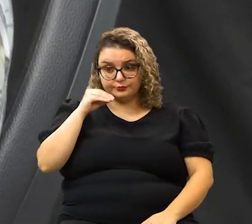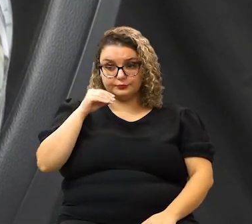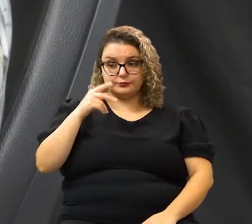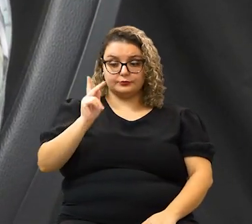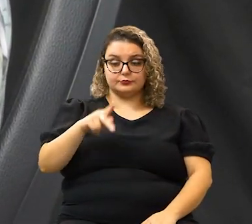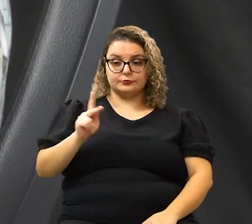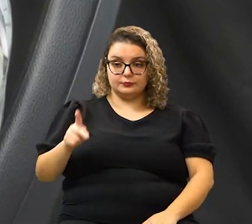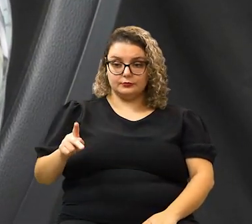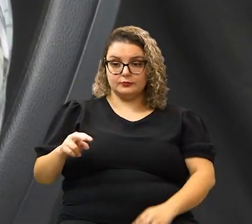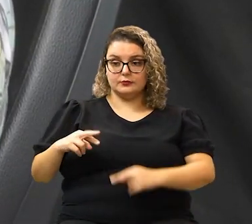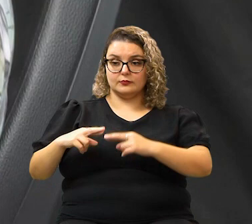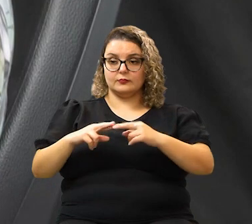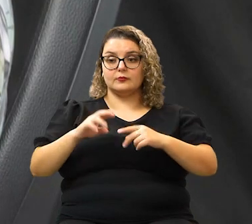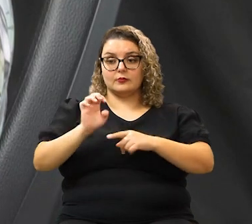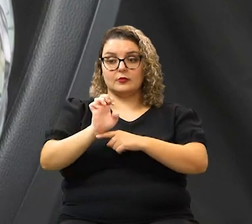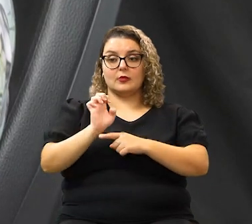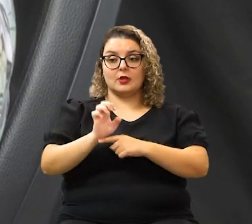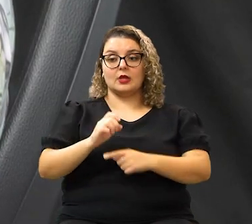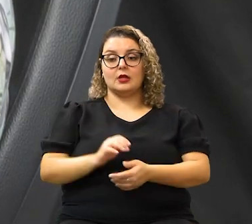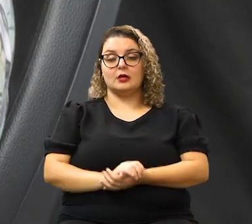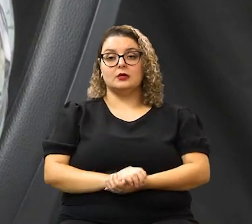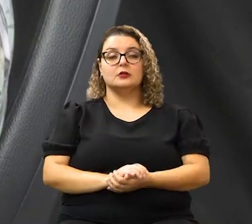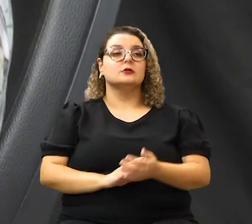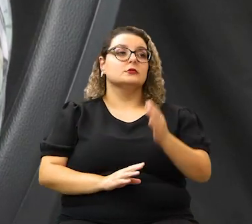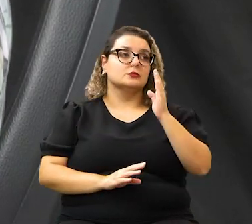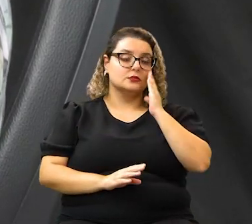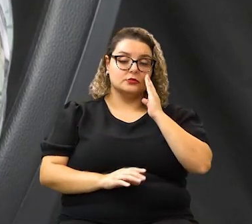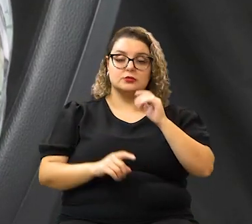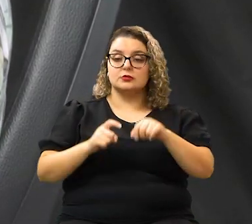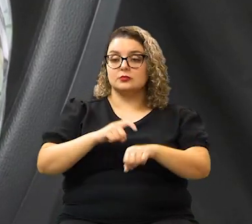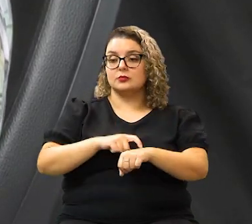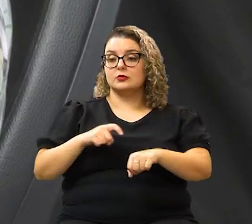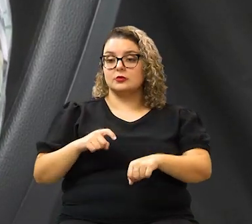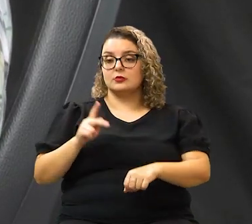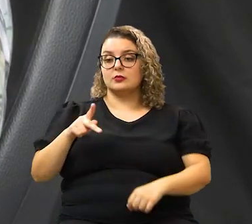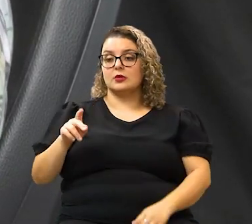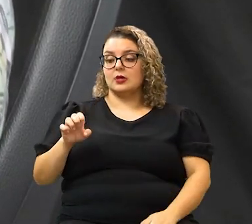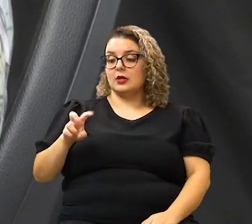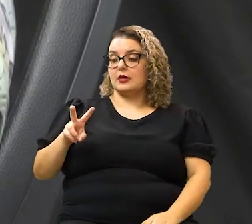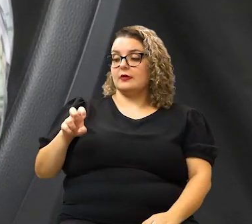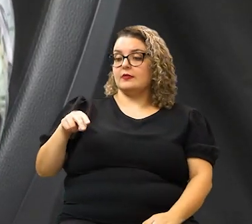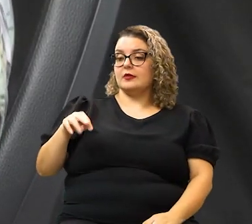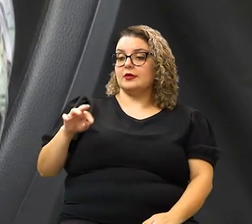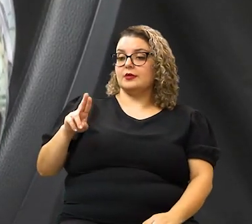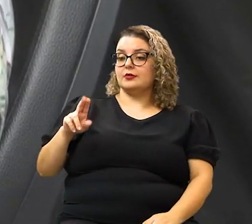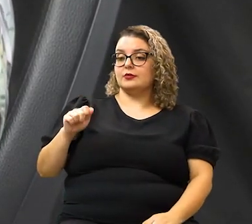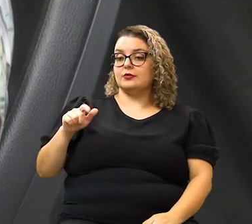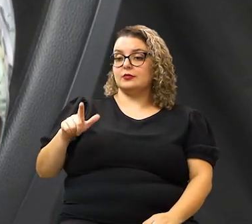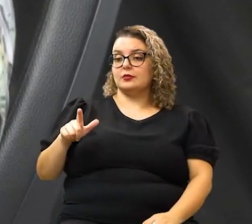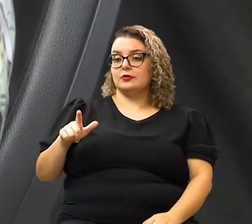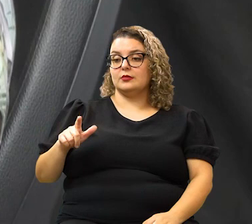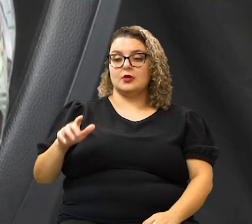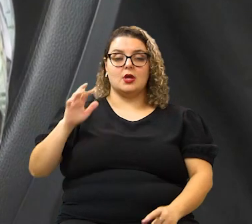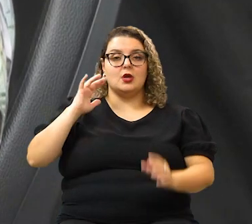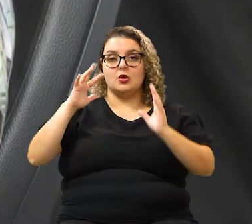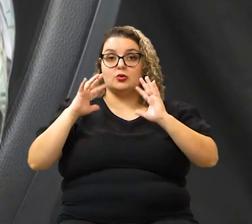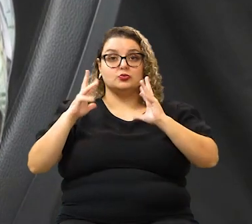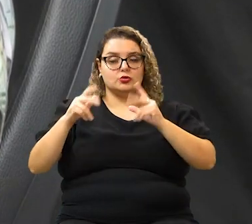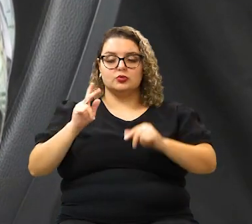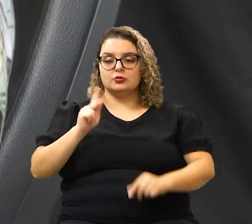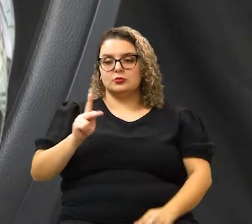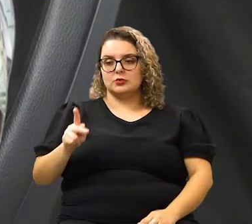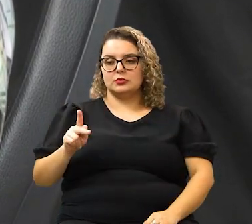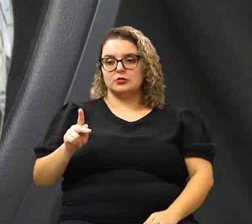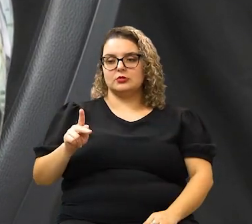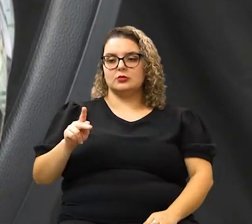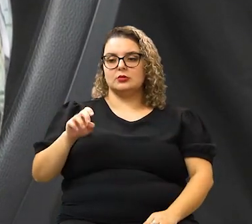estadual num período que eu fui professora eventual. Tá. E naquela época, o sonho de todo professor eventual era virar OFA. O que